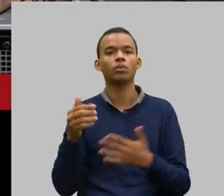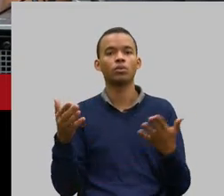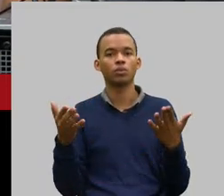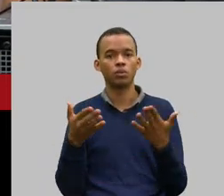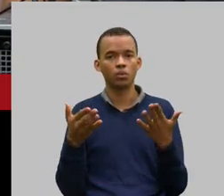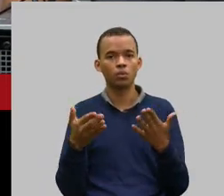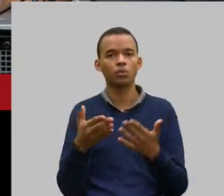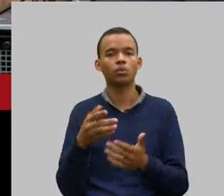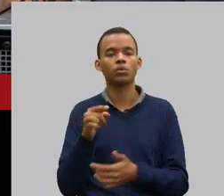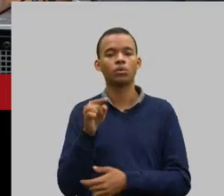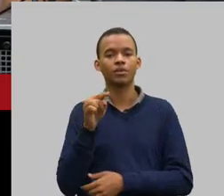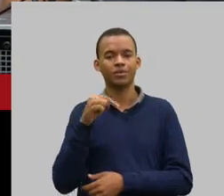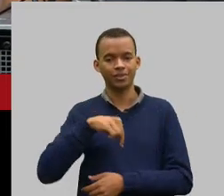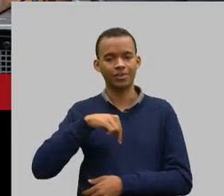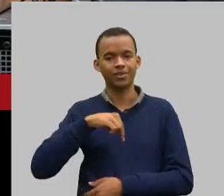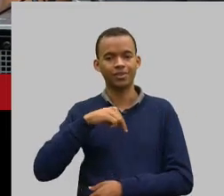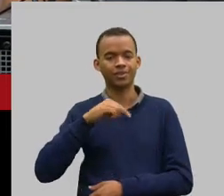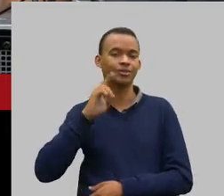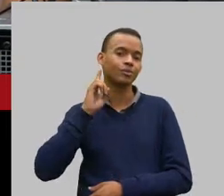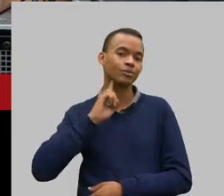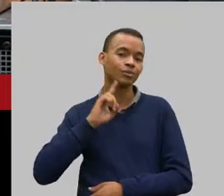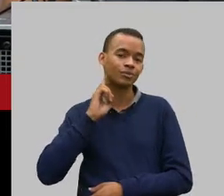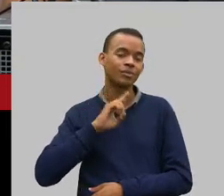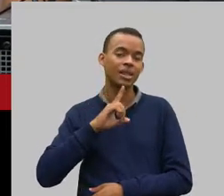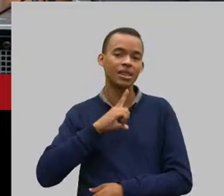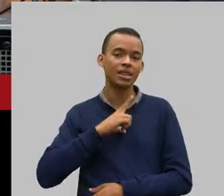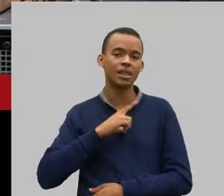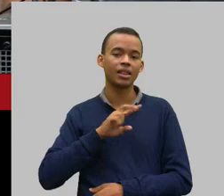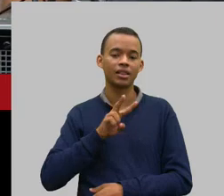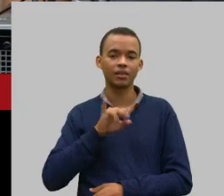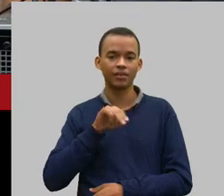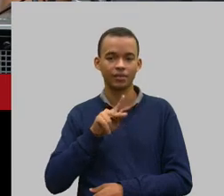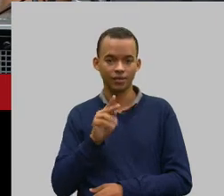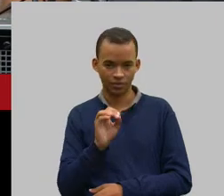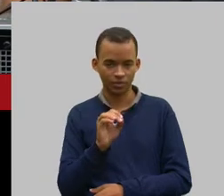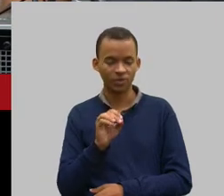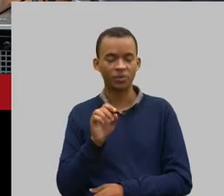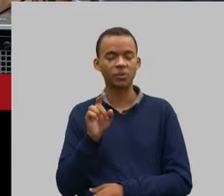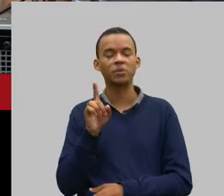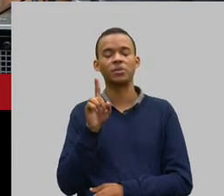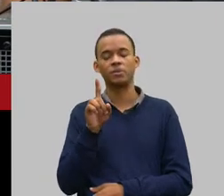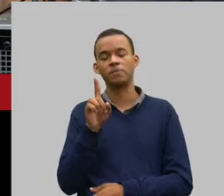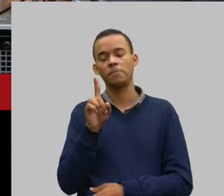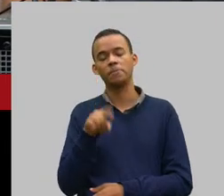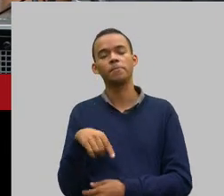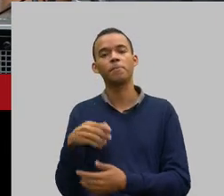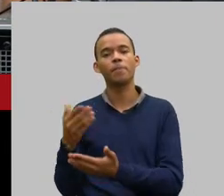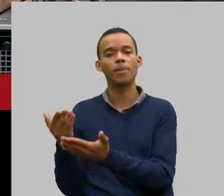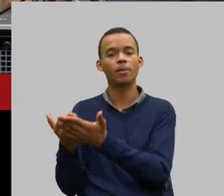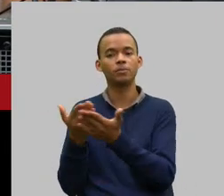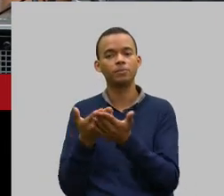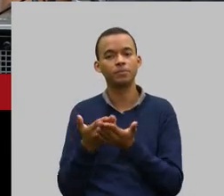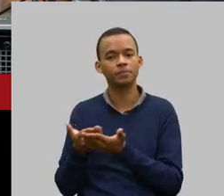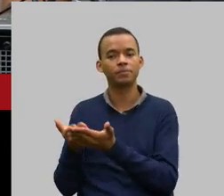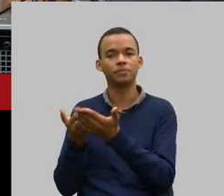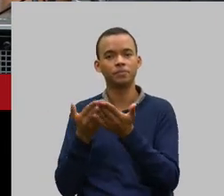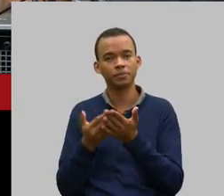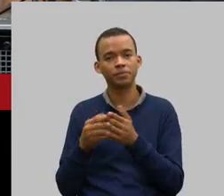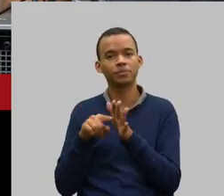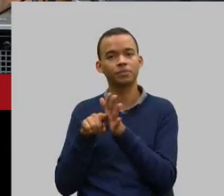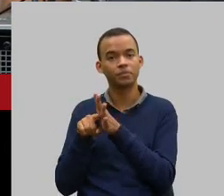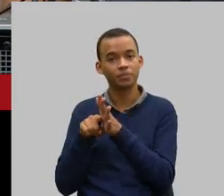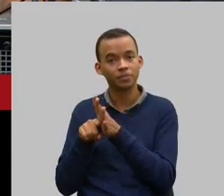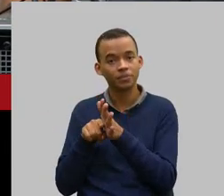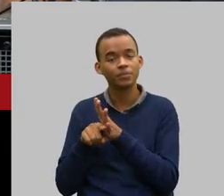Gerais deve-se a a os estudos deve-se a pesquisa Minas